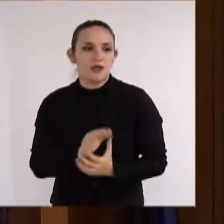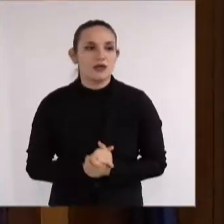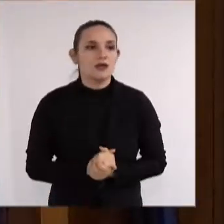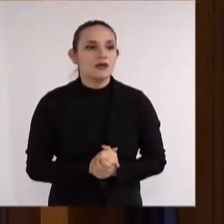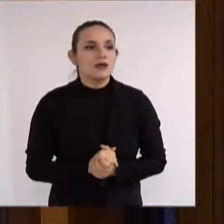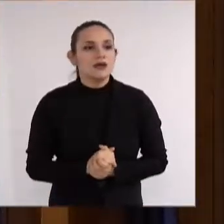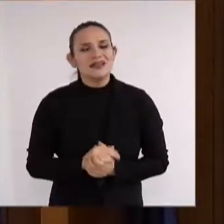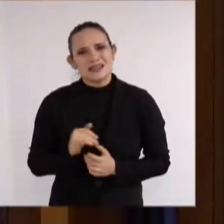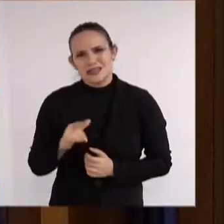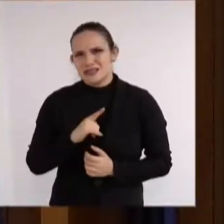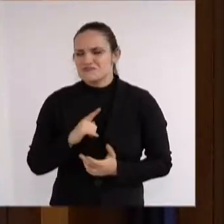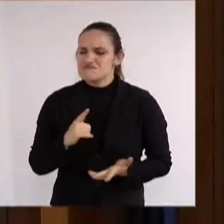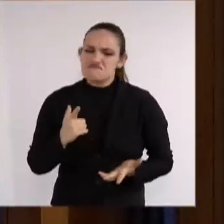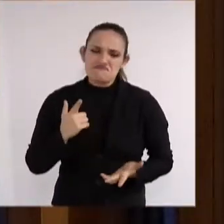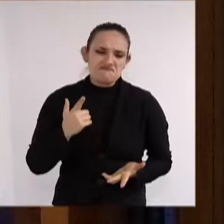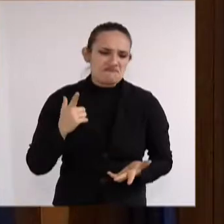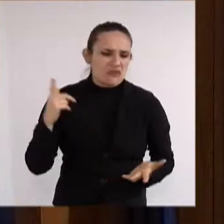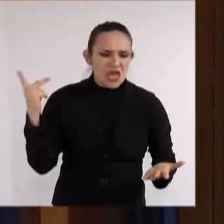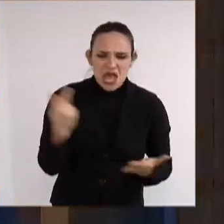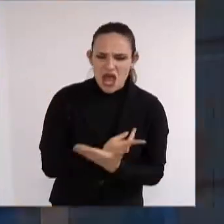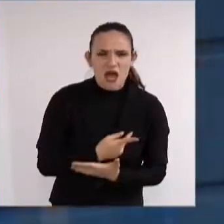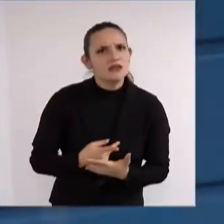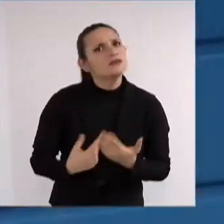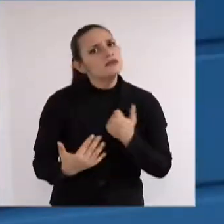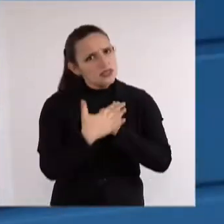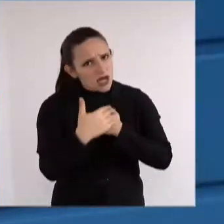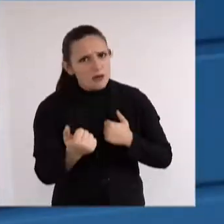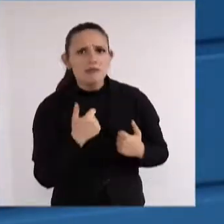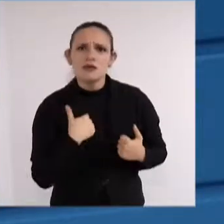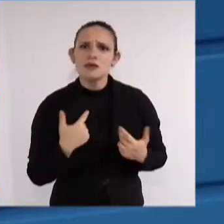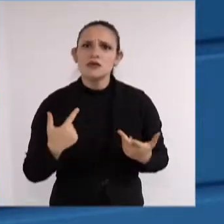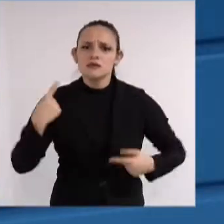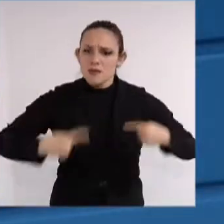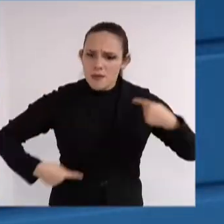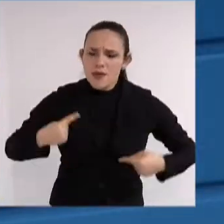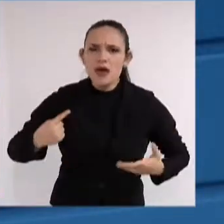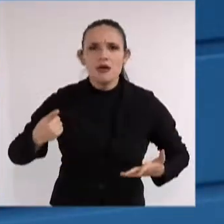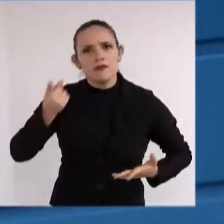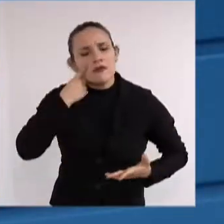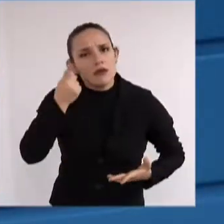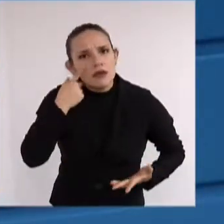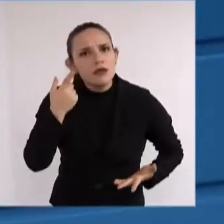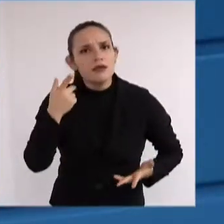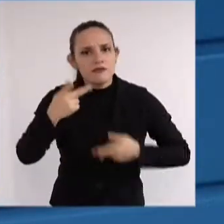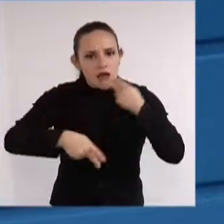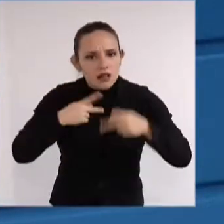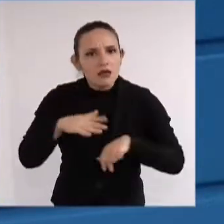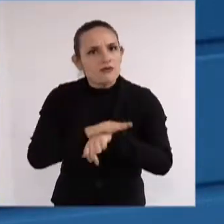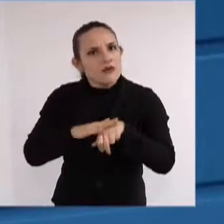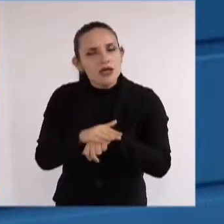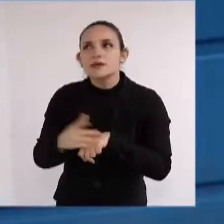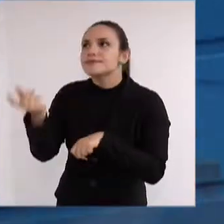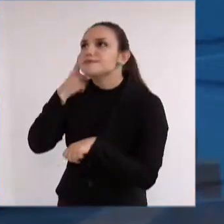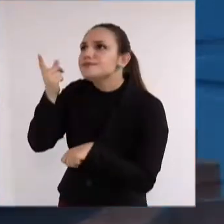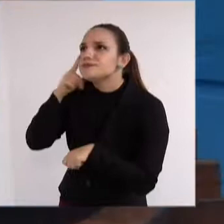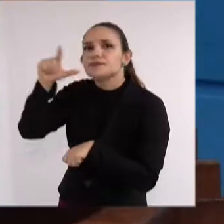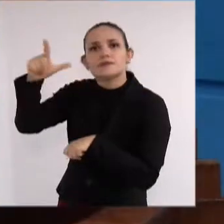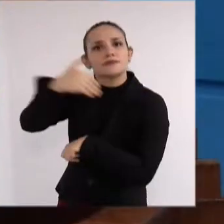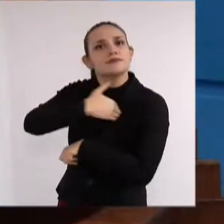de vício de iniciativa, chama o deputado e vamos discutir. Vamos olhar, vamos falar com o governo, vamos tentar